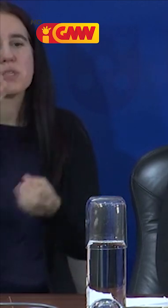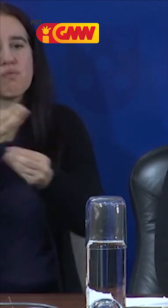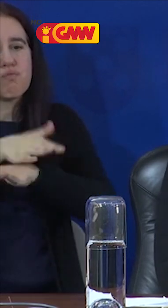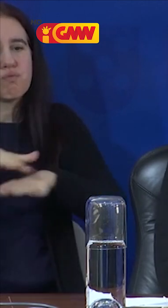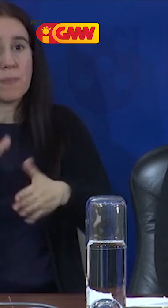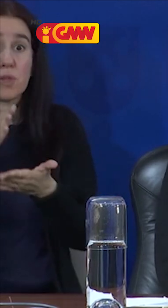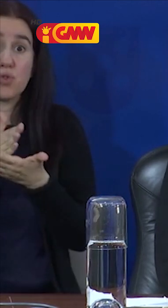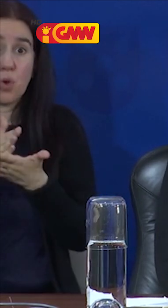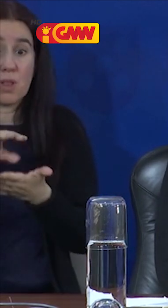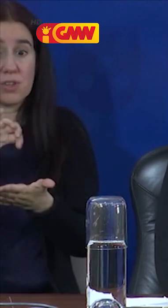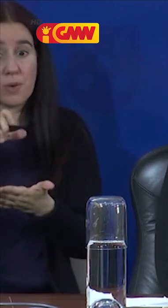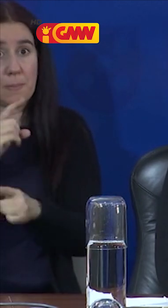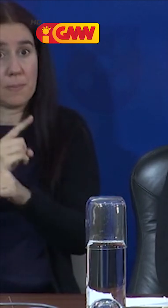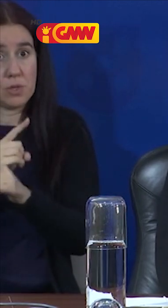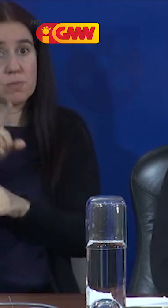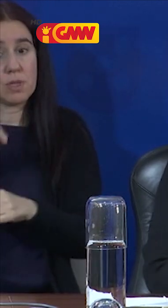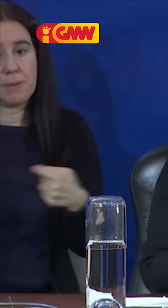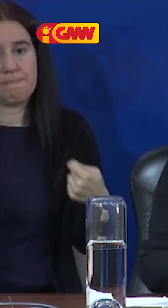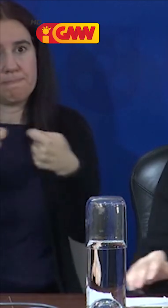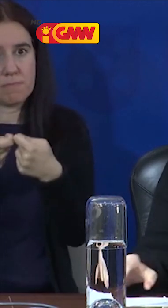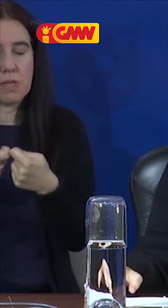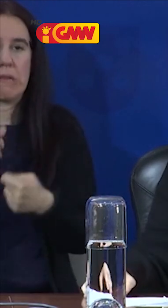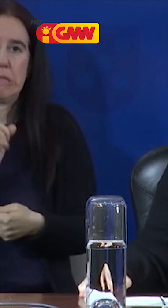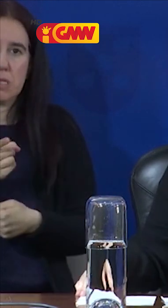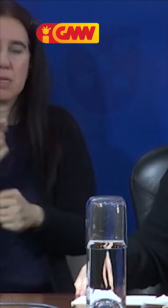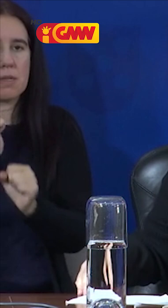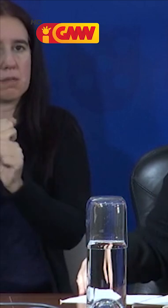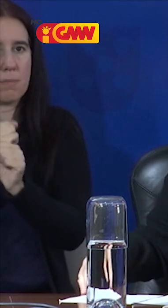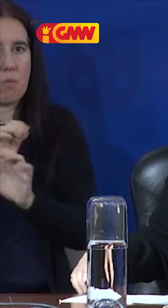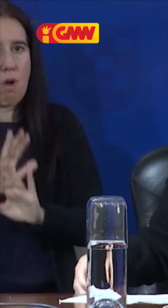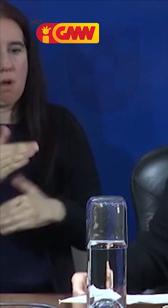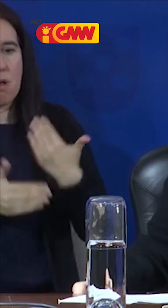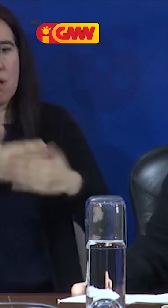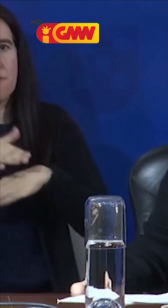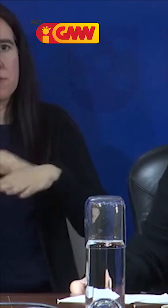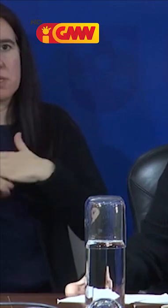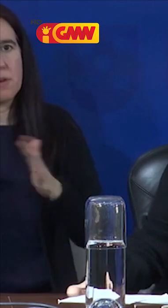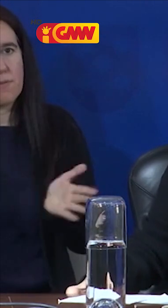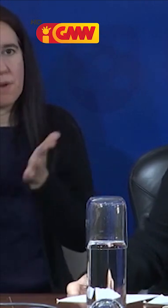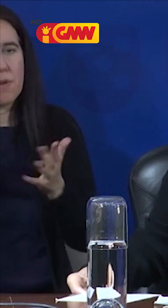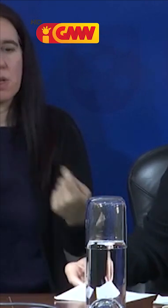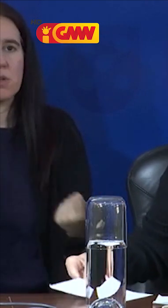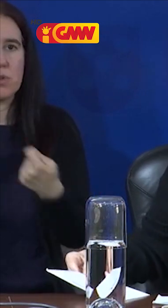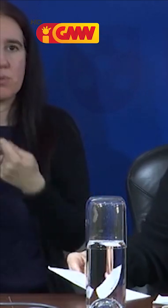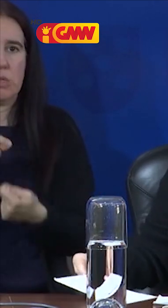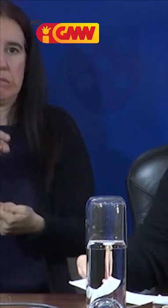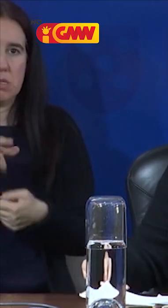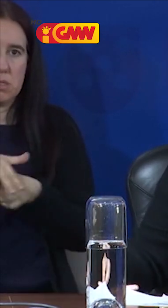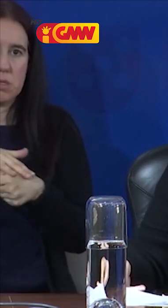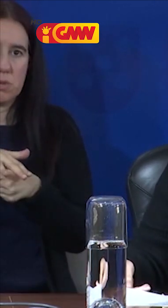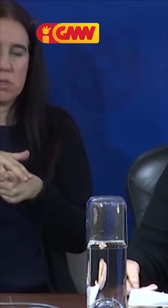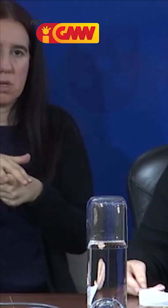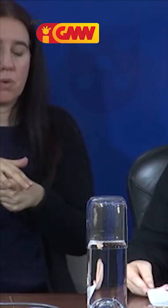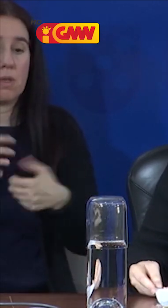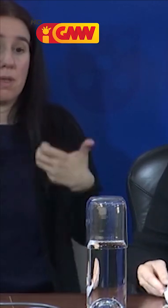as escolas da mesma região também têm que responder. É esse o trabalho que estamos a fazer para podermos responder a esta